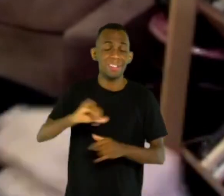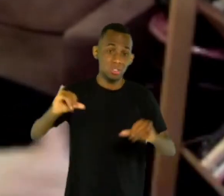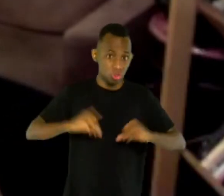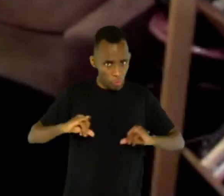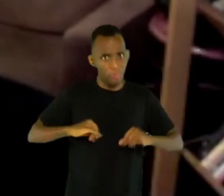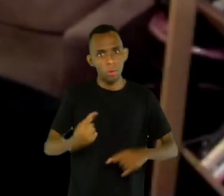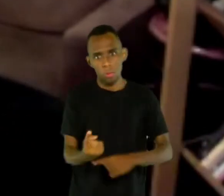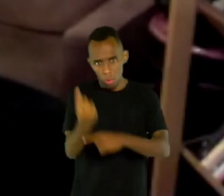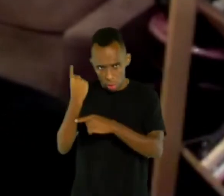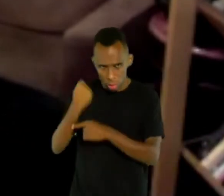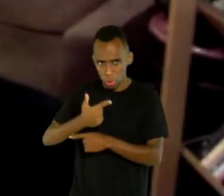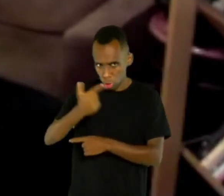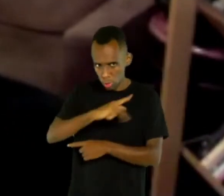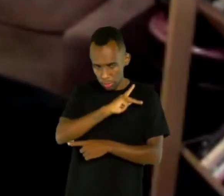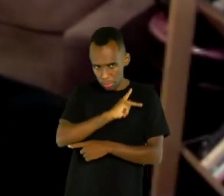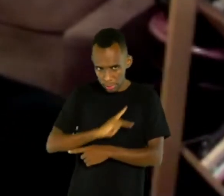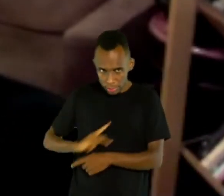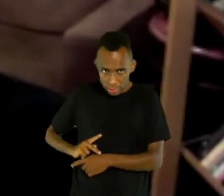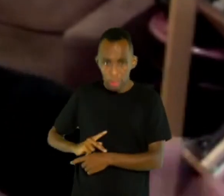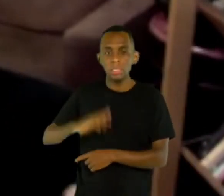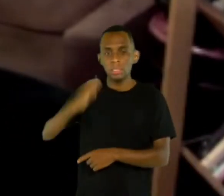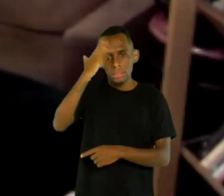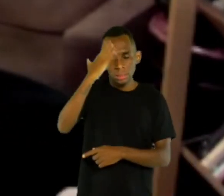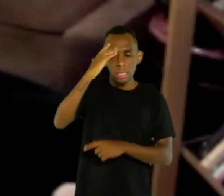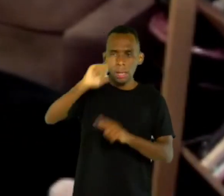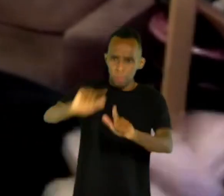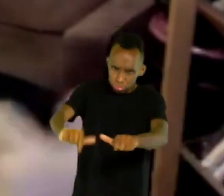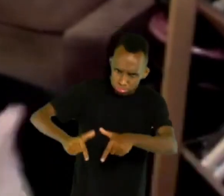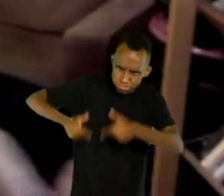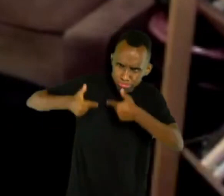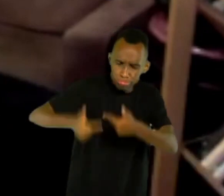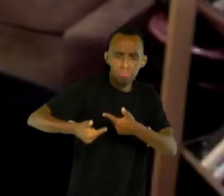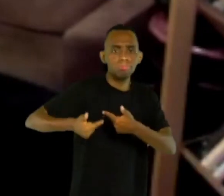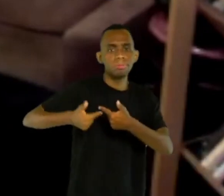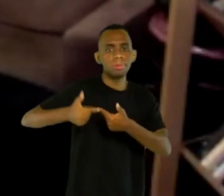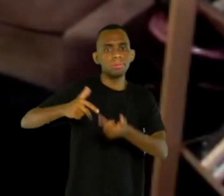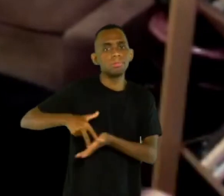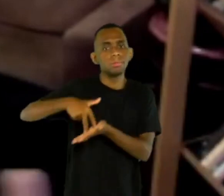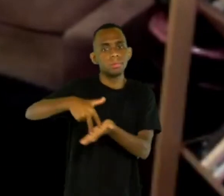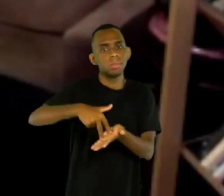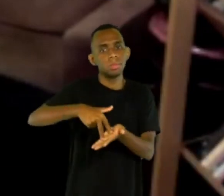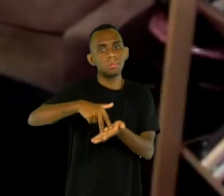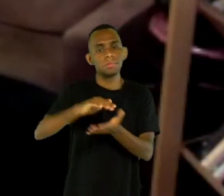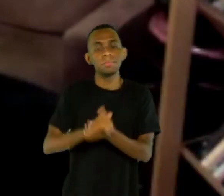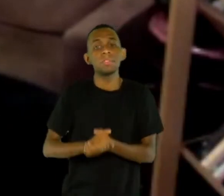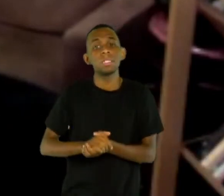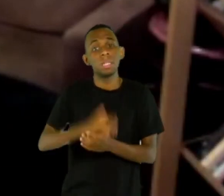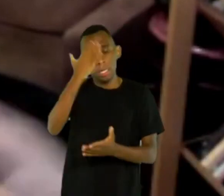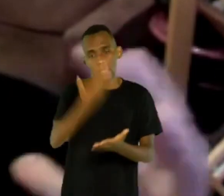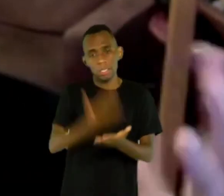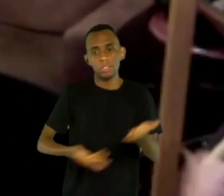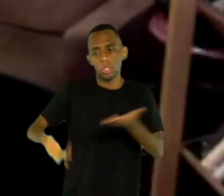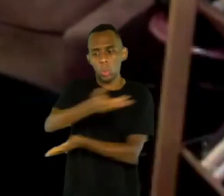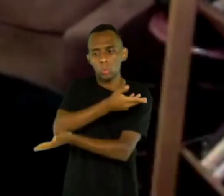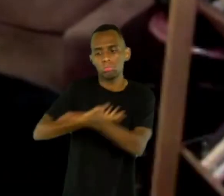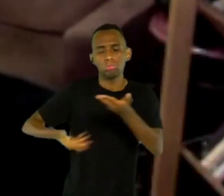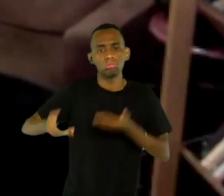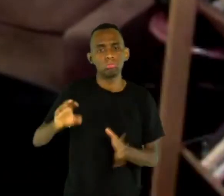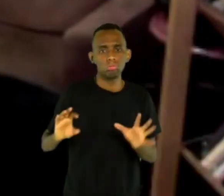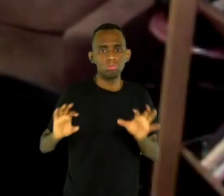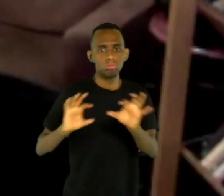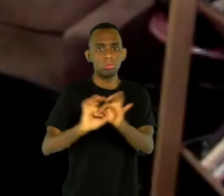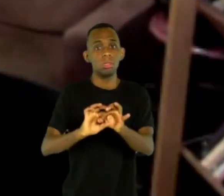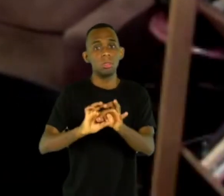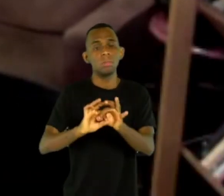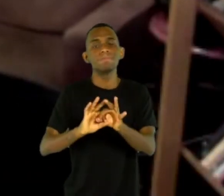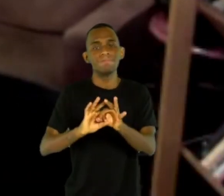que sabe a luta que tem, mas que não se furta à ideia da conciliação, né, de fazer uma Colômbia